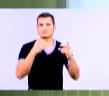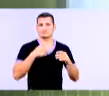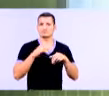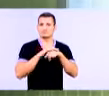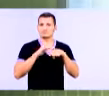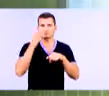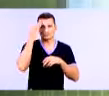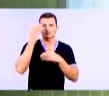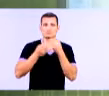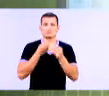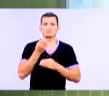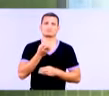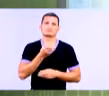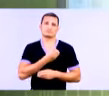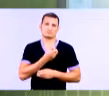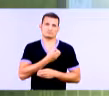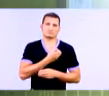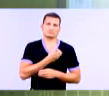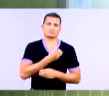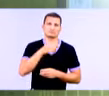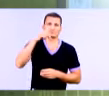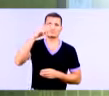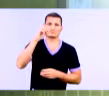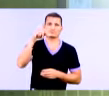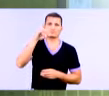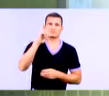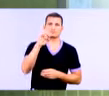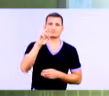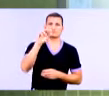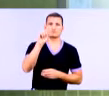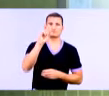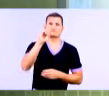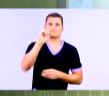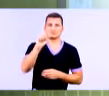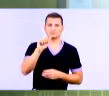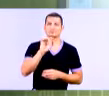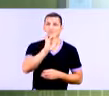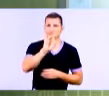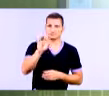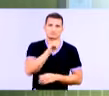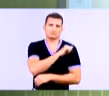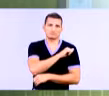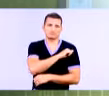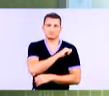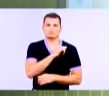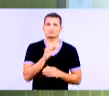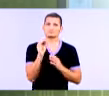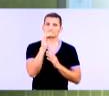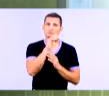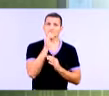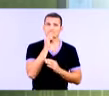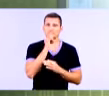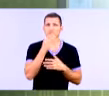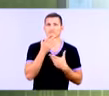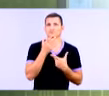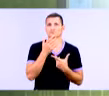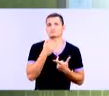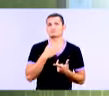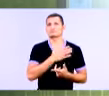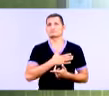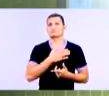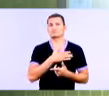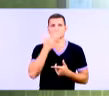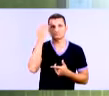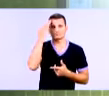ponderada. Então, cada aluno vai te dar um exemplo. Eu quero saber como é que faz para calcular,